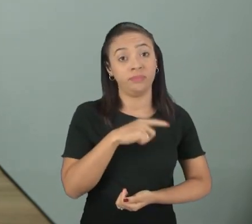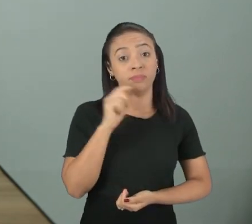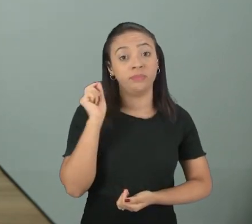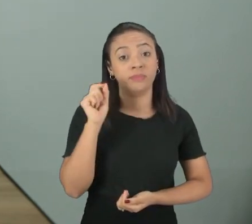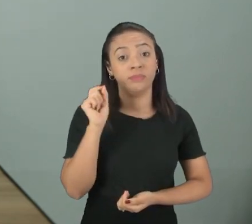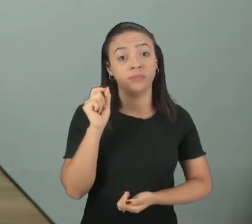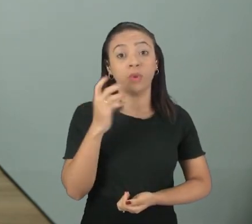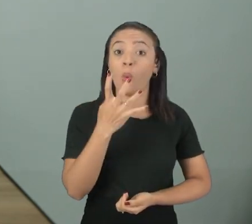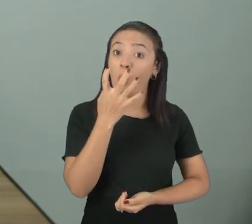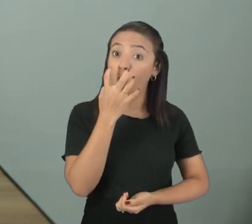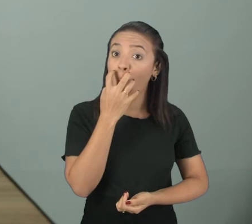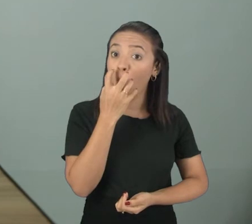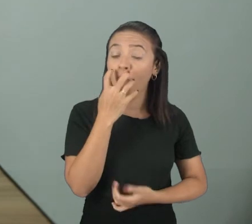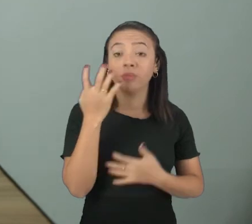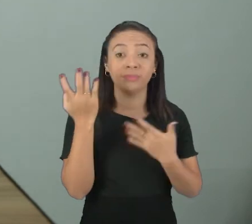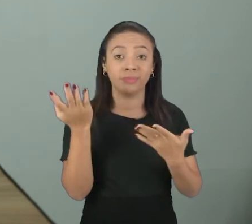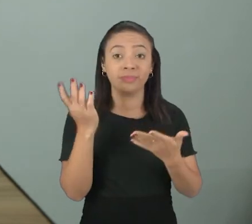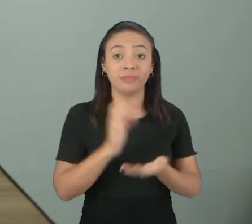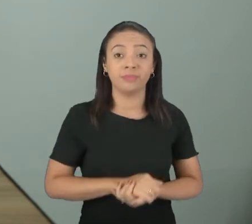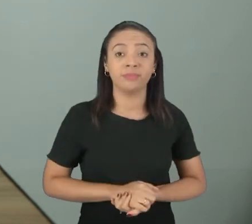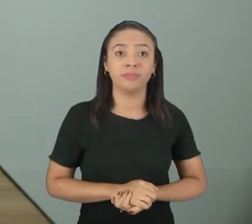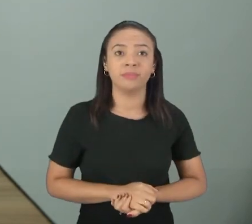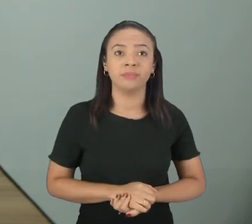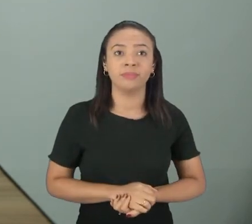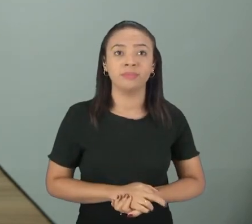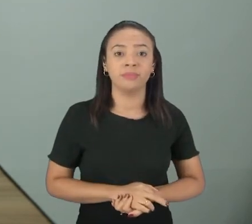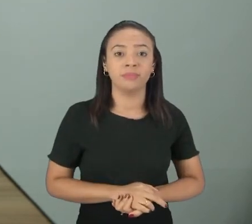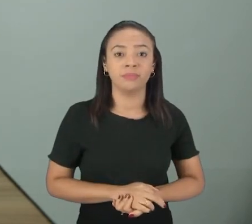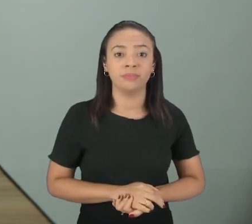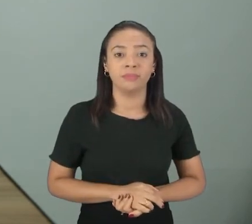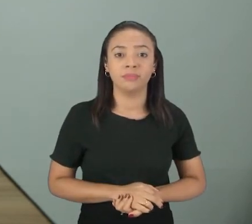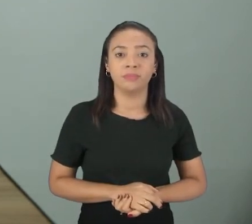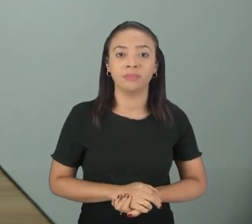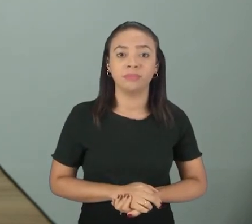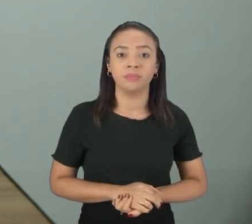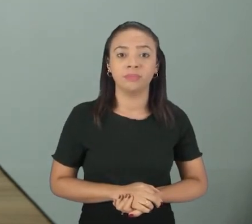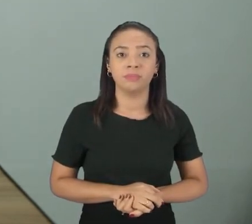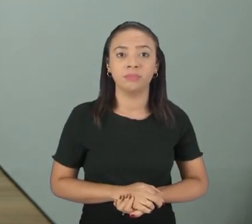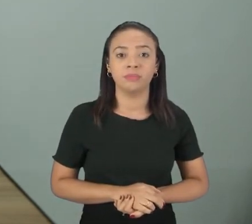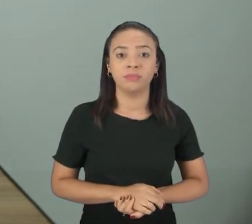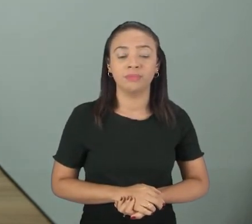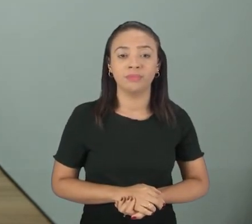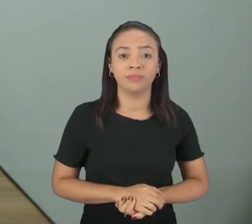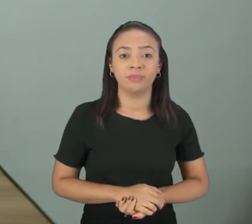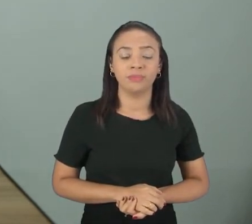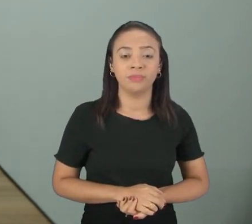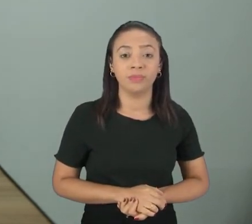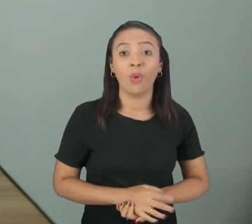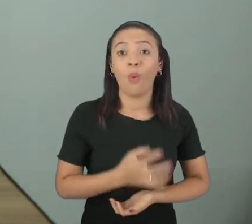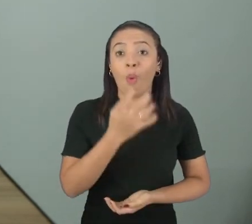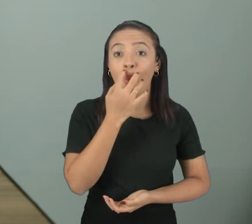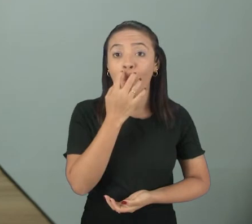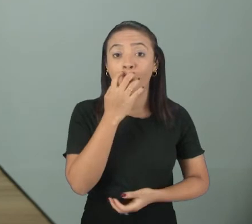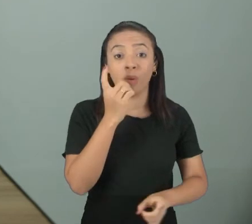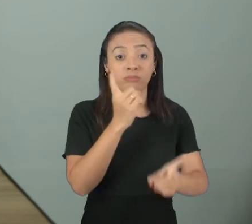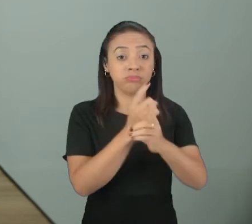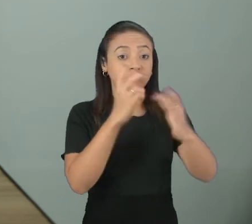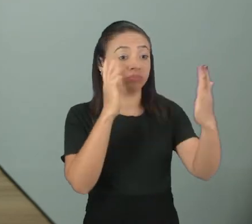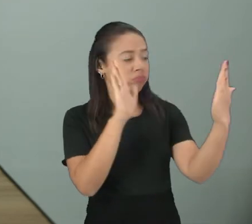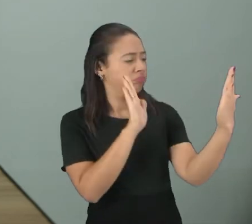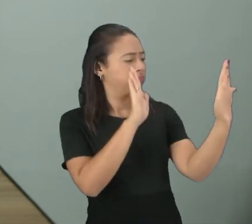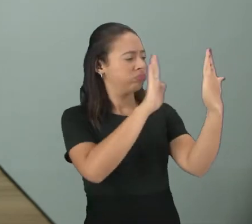aqui o cão, né? O cão que está tendo o seu próprio reflexo,